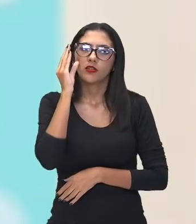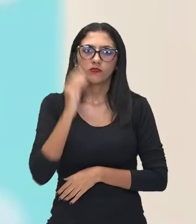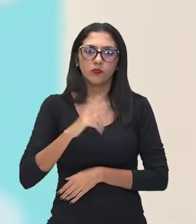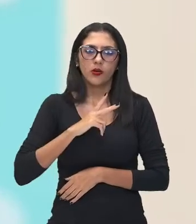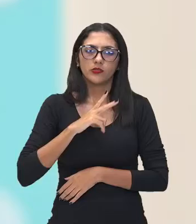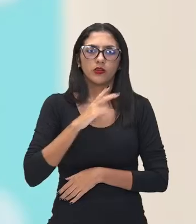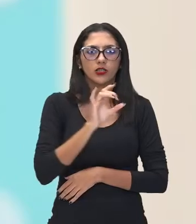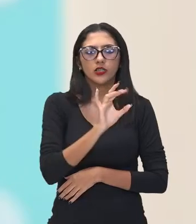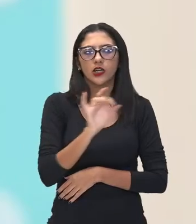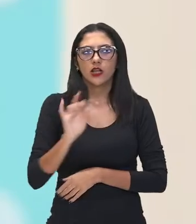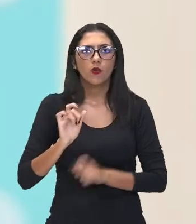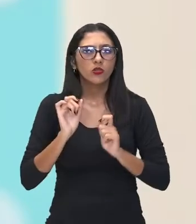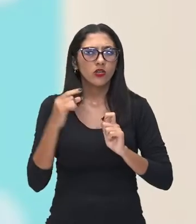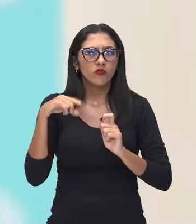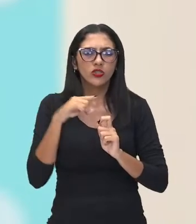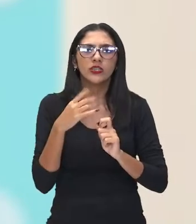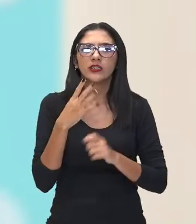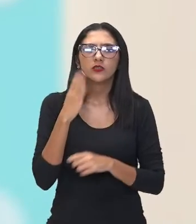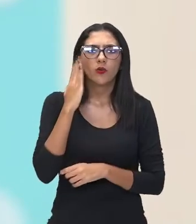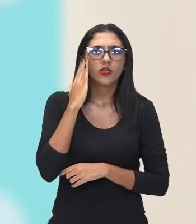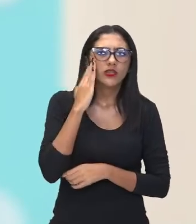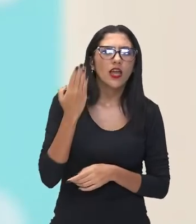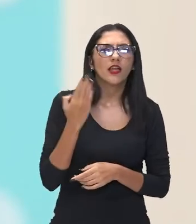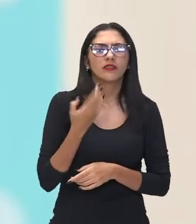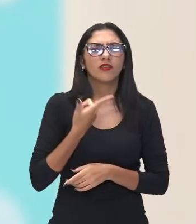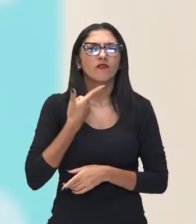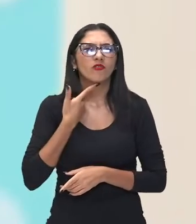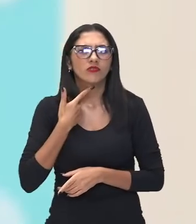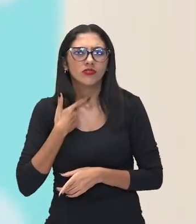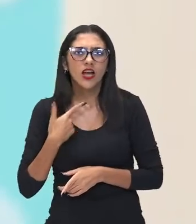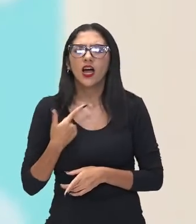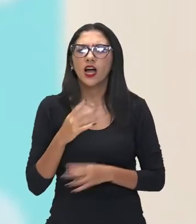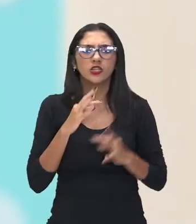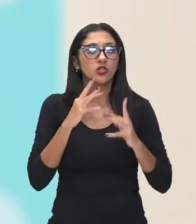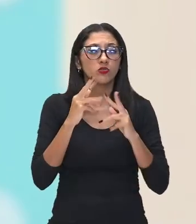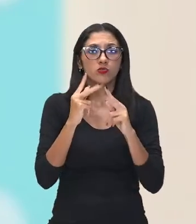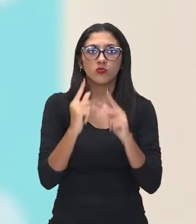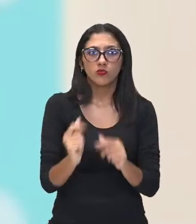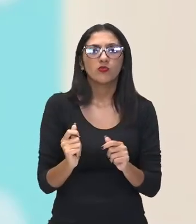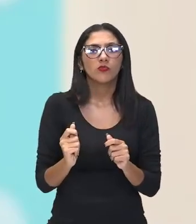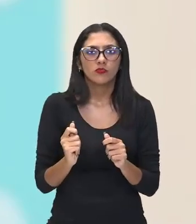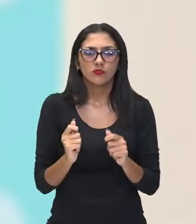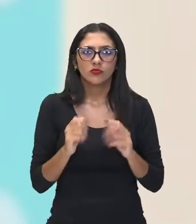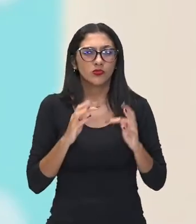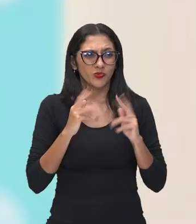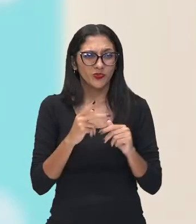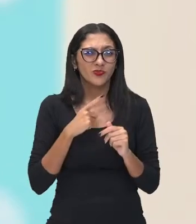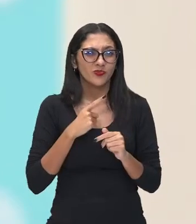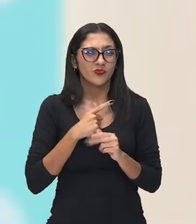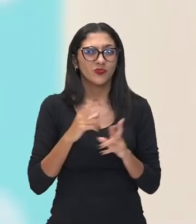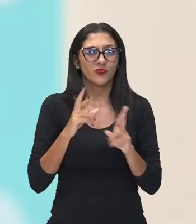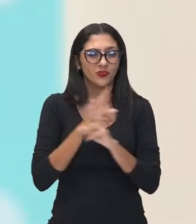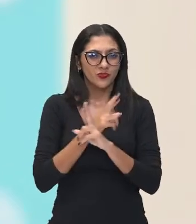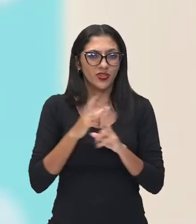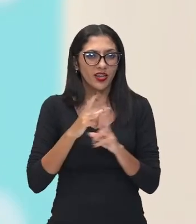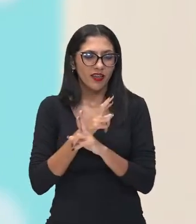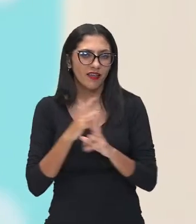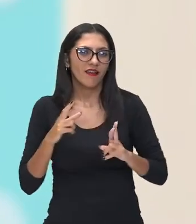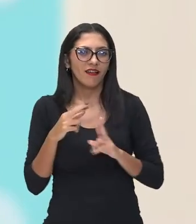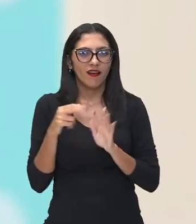do que você busca, dos seus desejos, dos seus anseios, tudo isso faz parte,